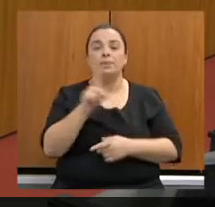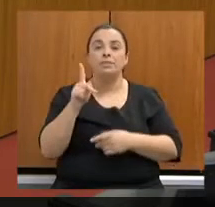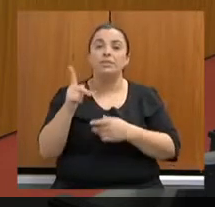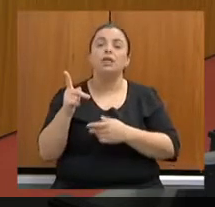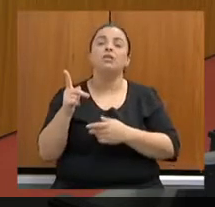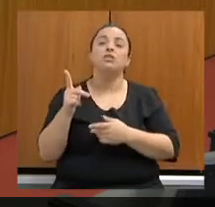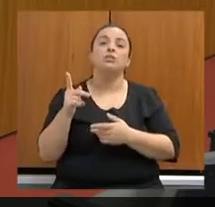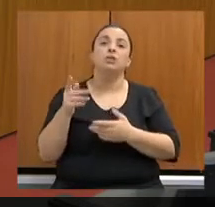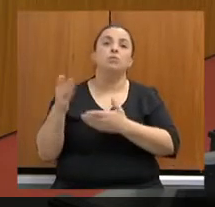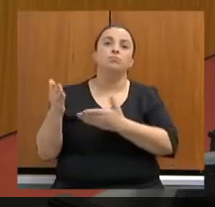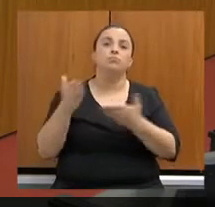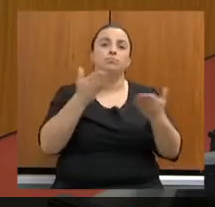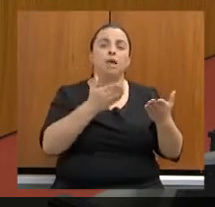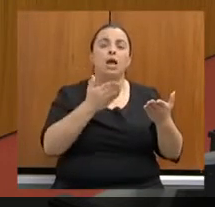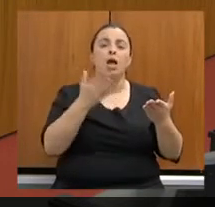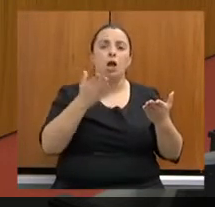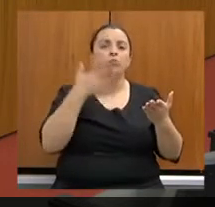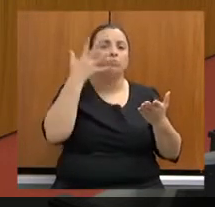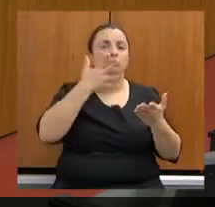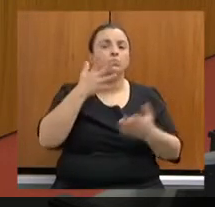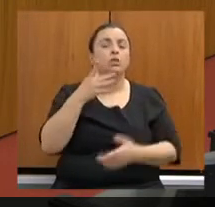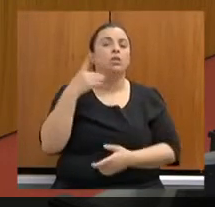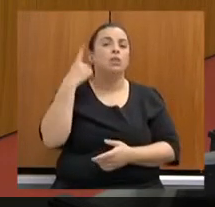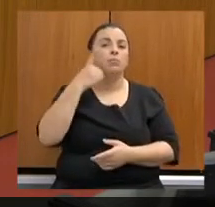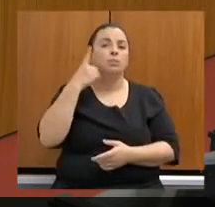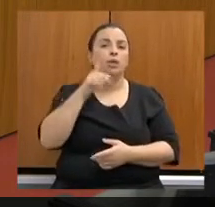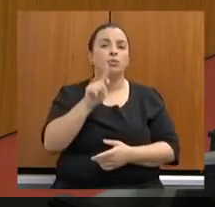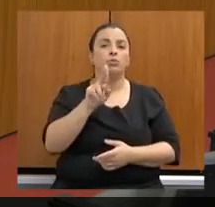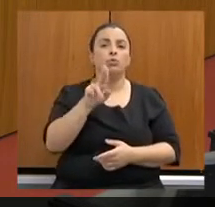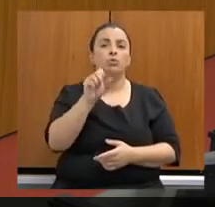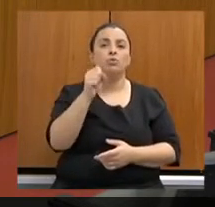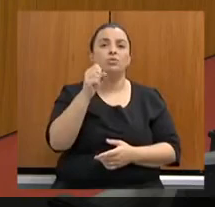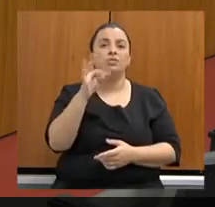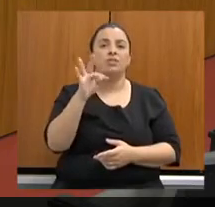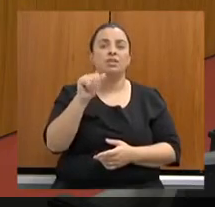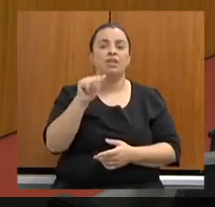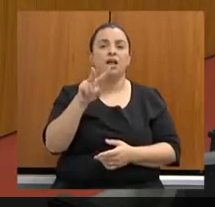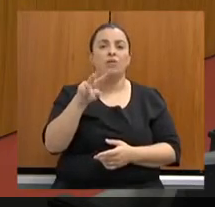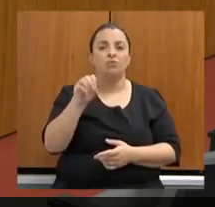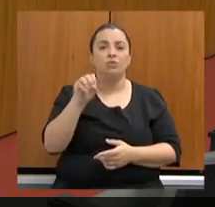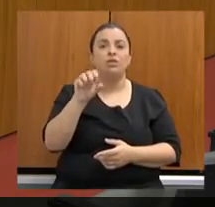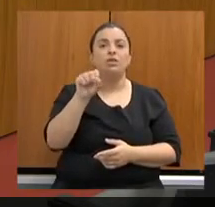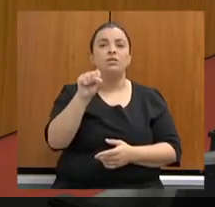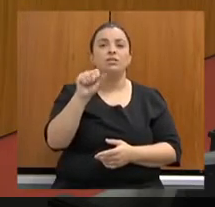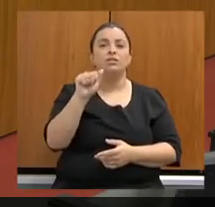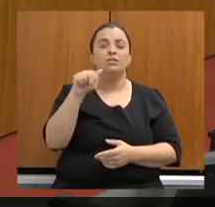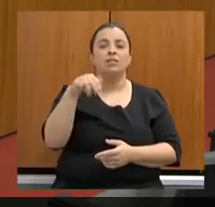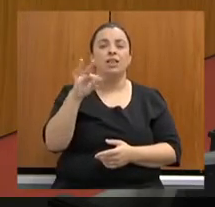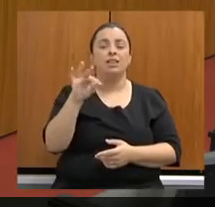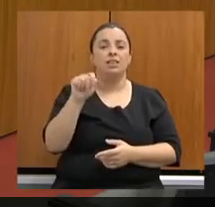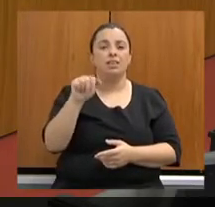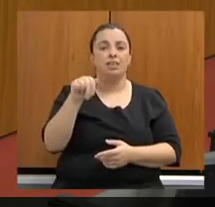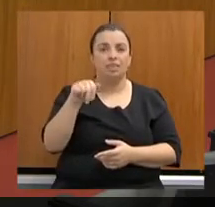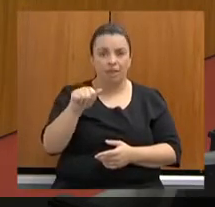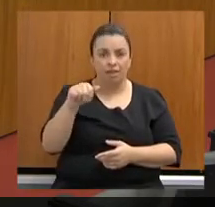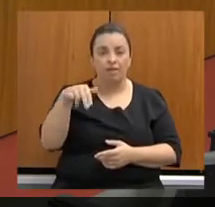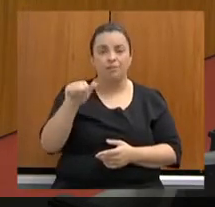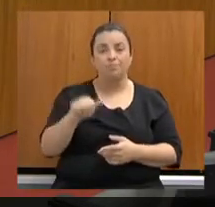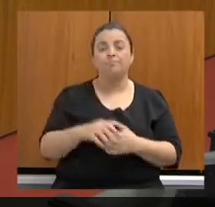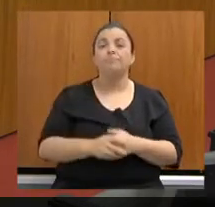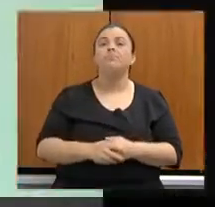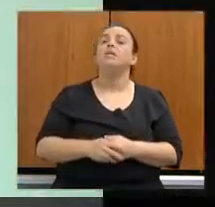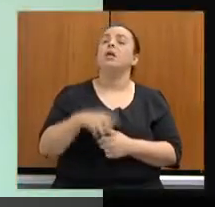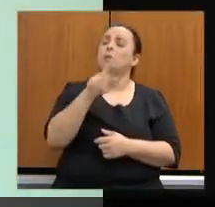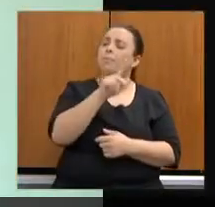Deputado Gustavo Santana o presidente grande